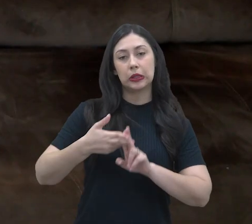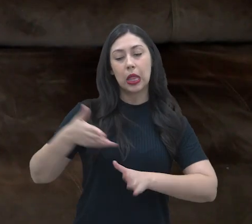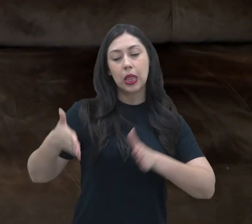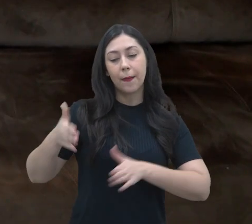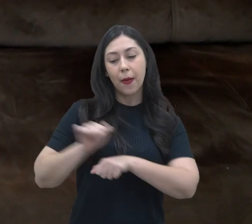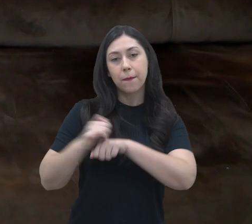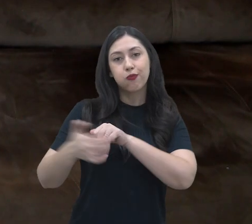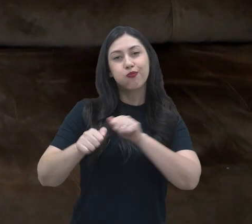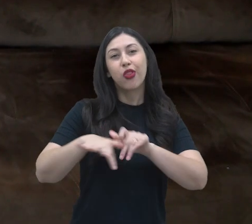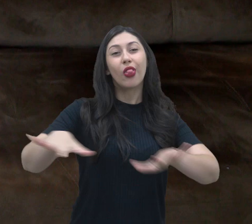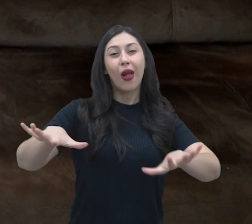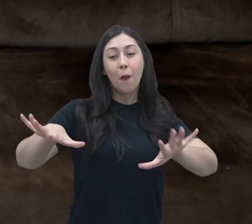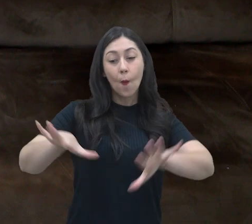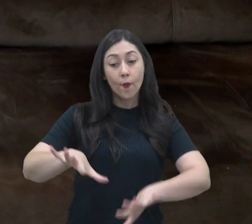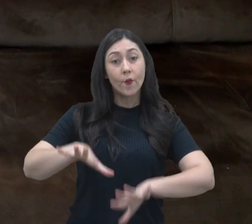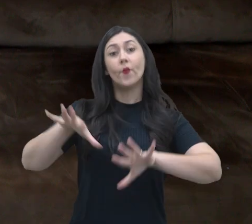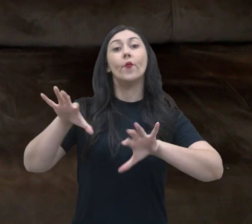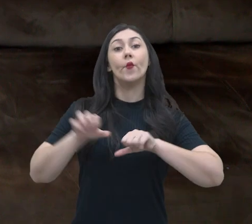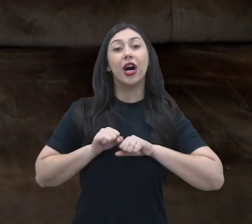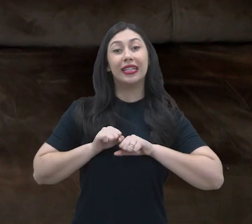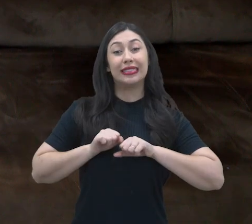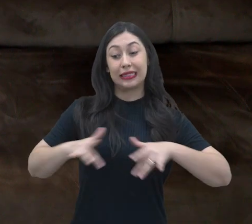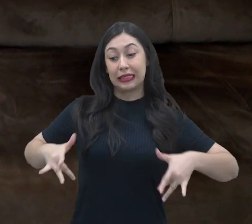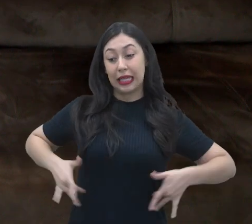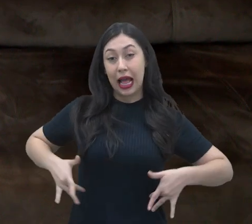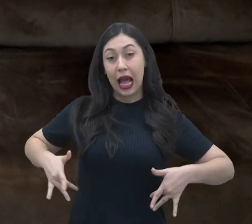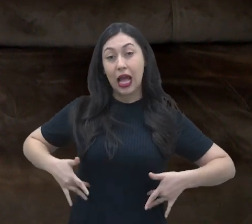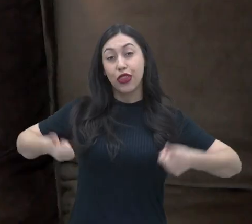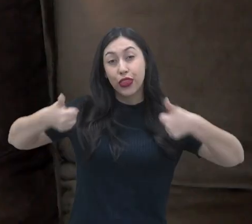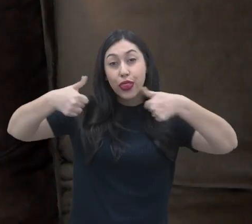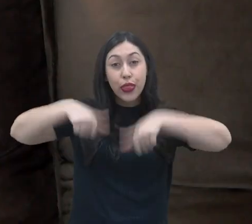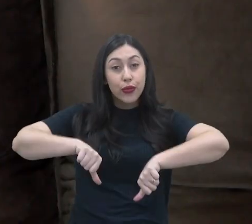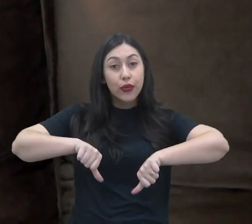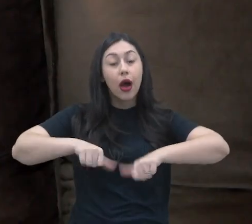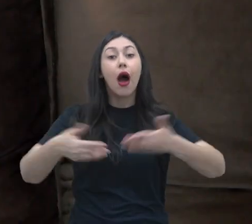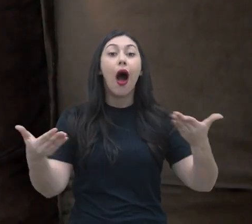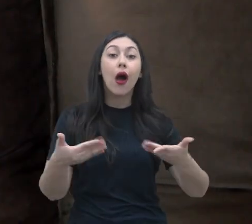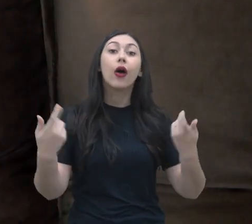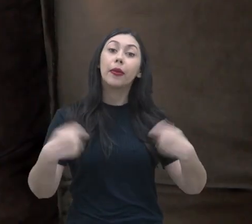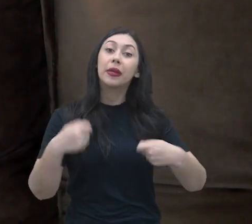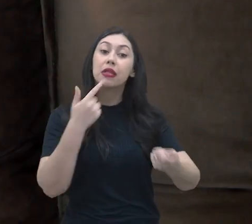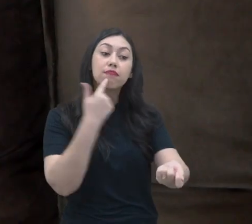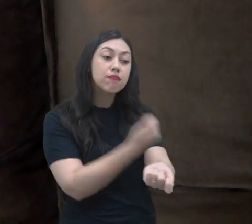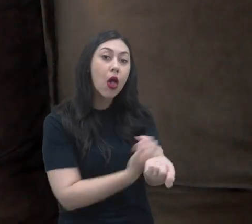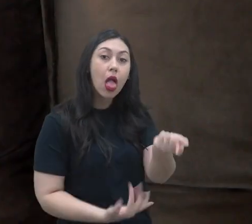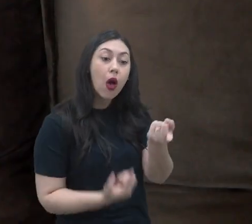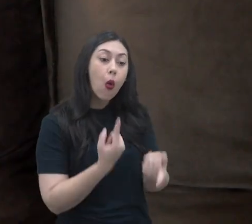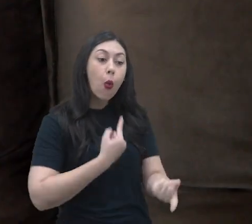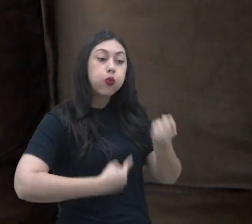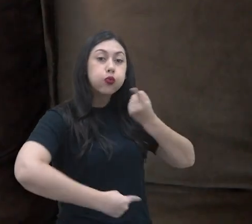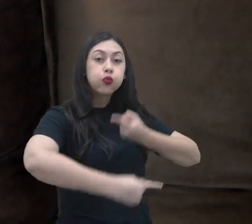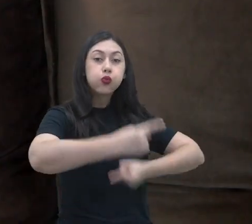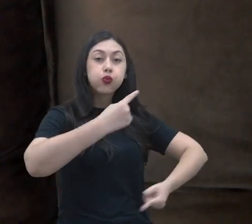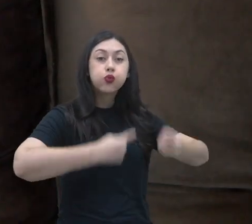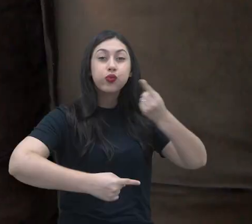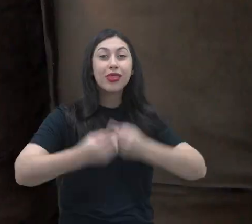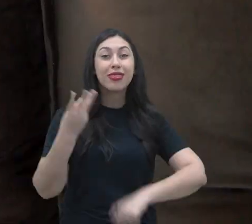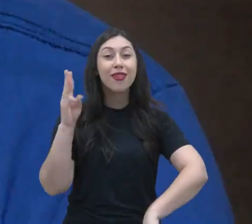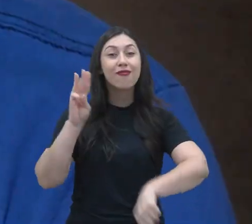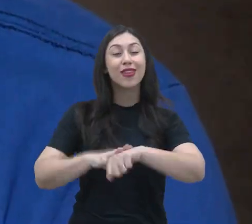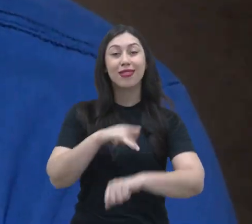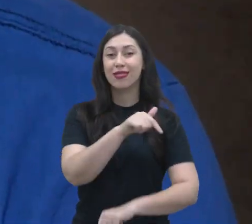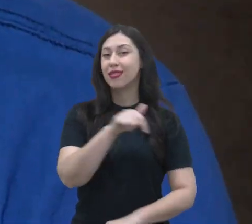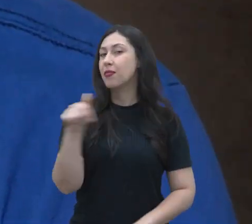pandemia, ele teve insuficiência renal por conta da Covid-19. Agora, precisa fazer hemodiálise 3 vezes por